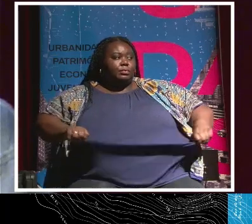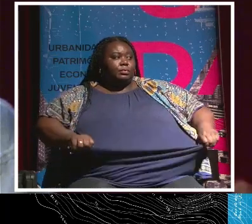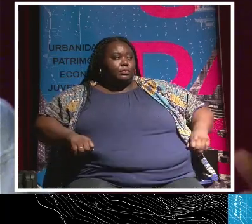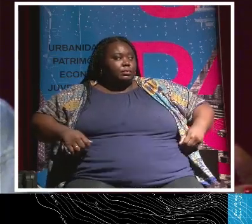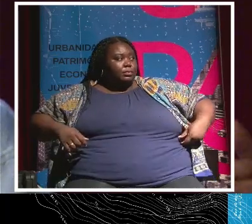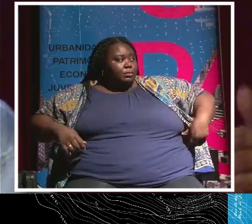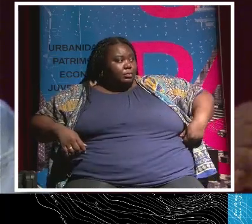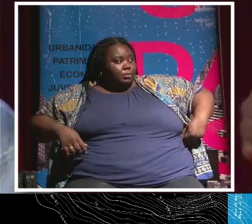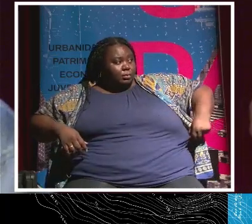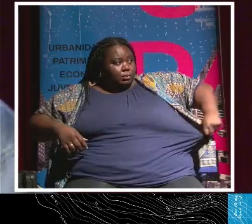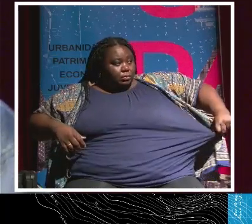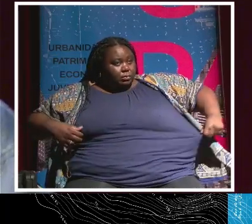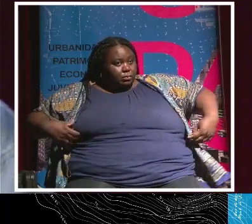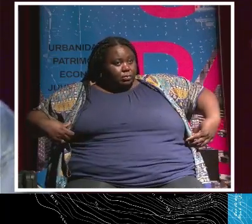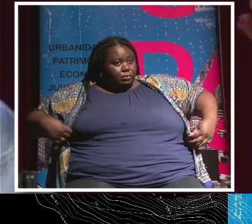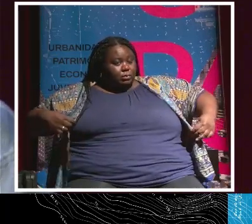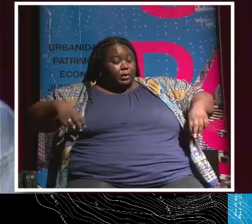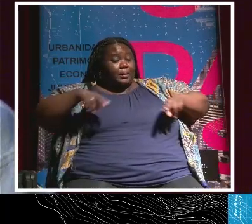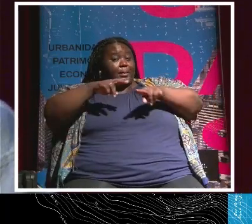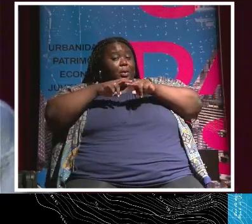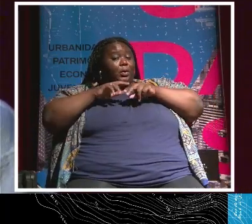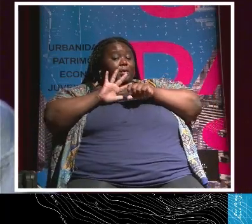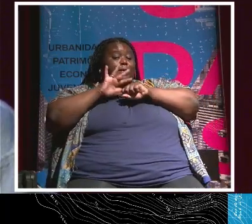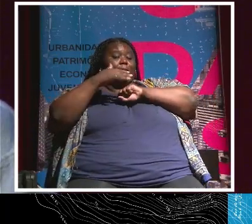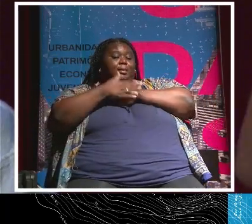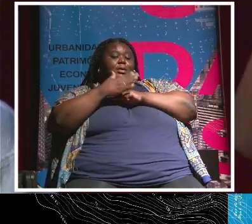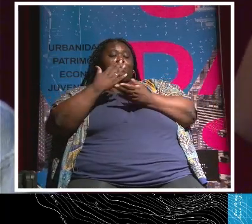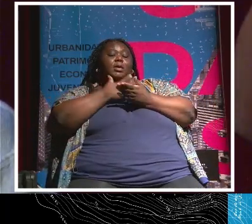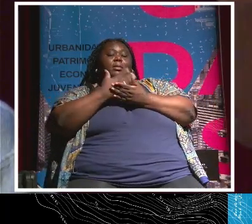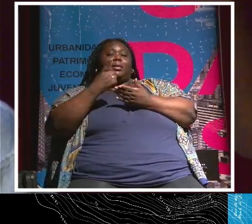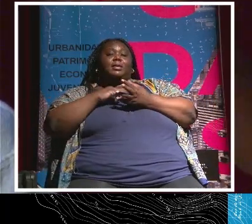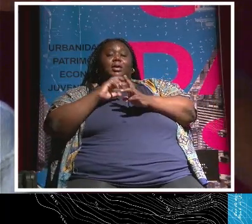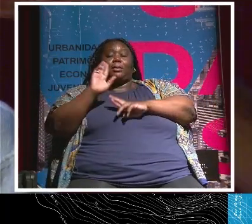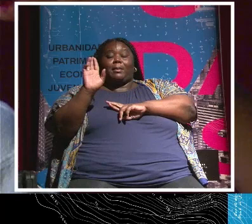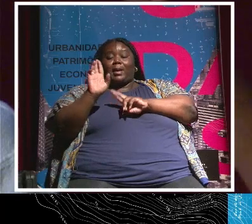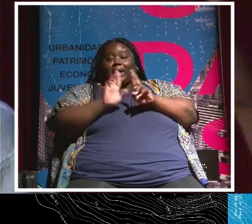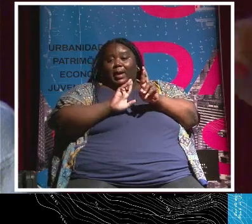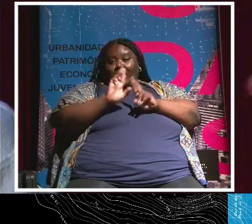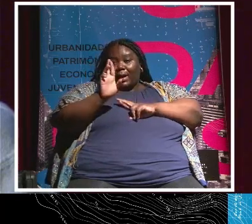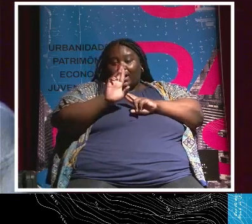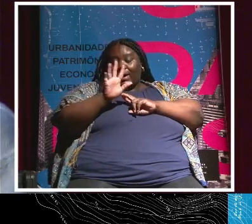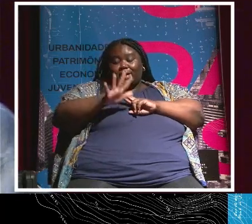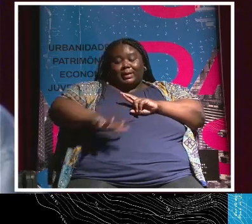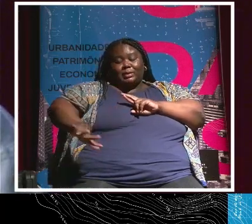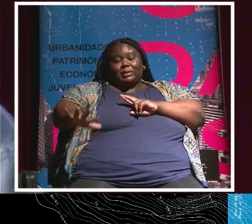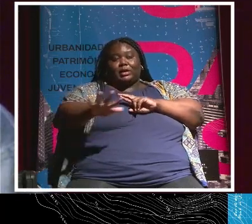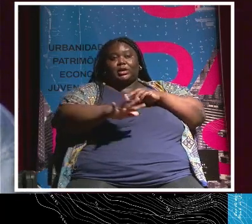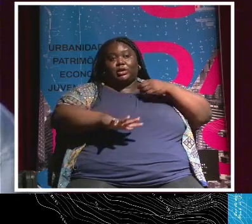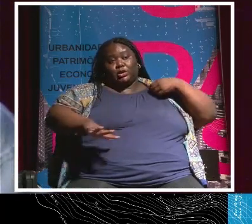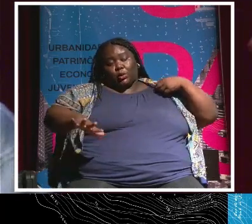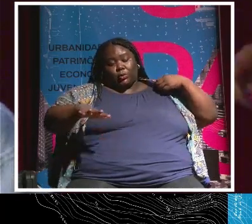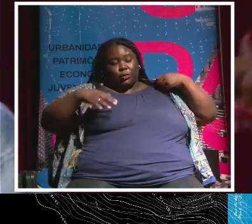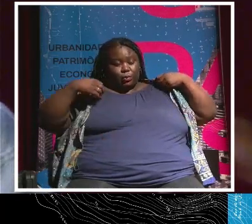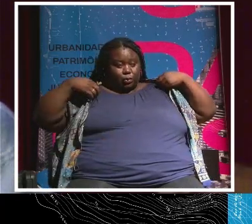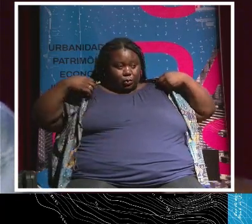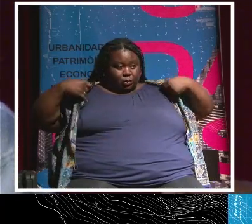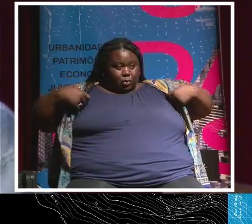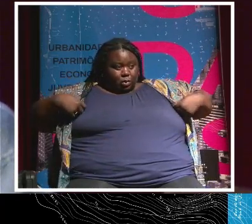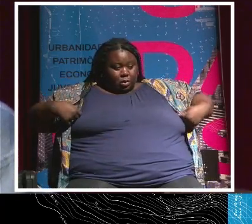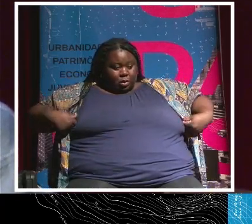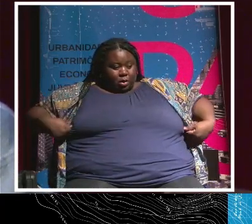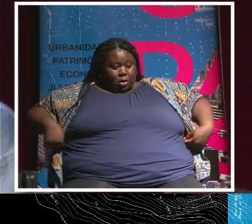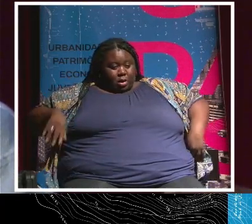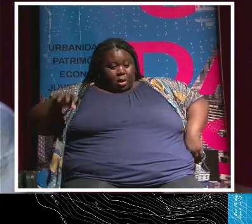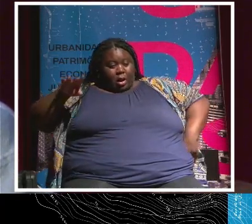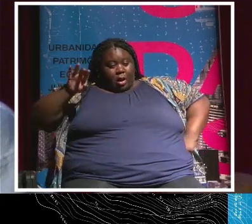pandemia, começam a desenvolver uma relação que é uma relação no território, no bairro do Estácio